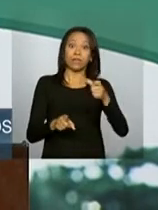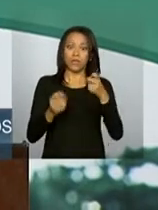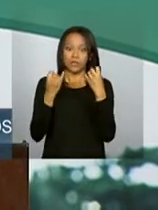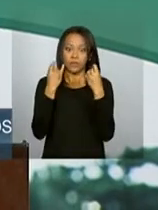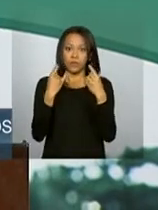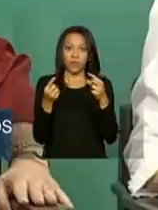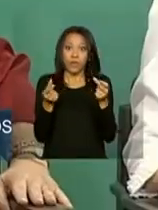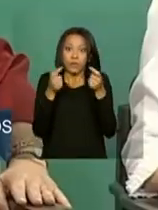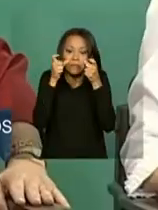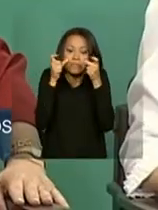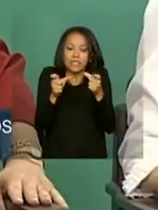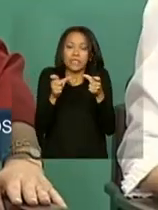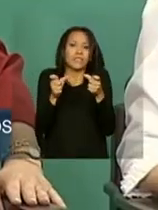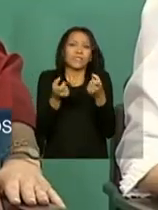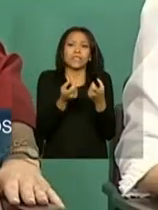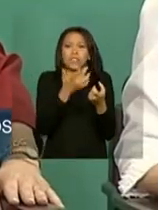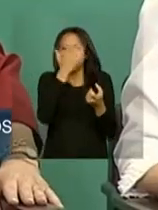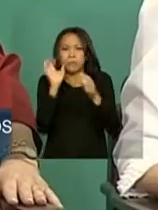internacional.